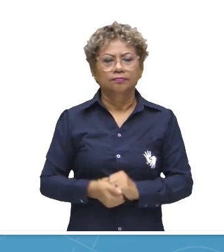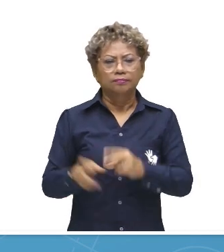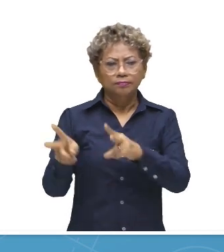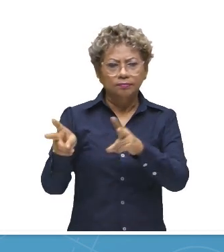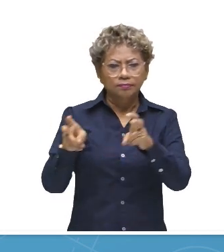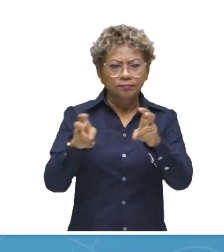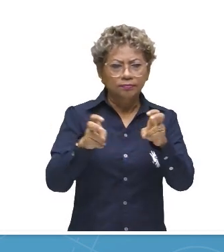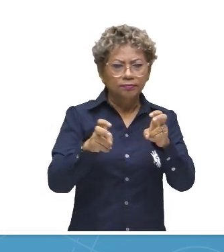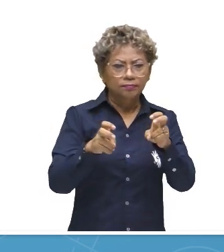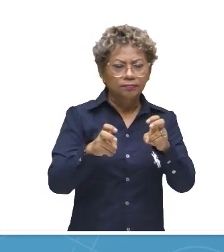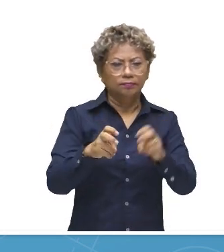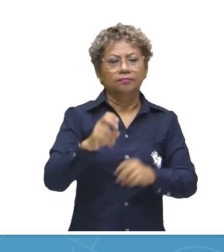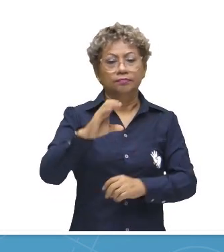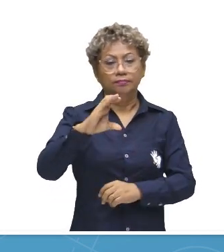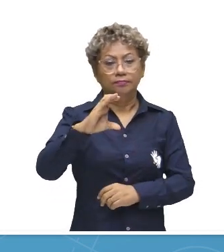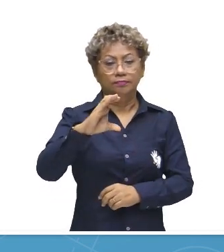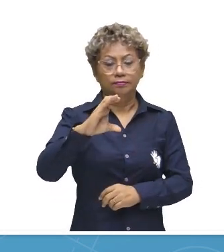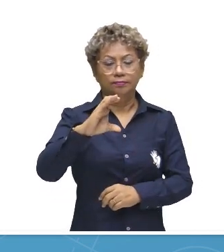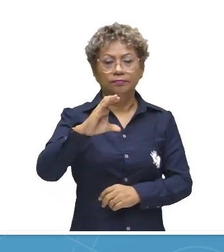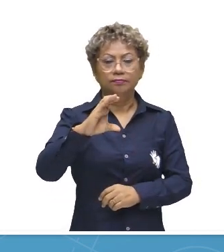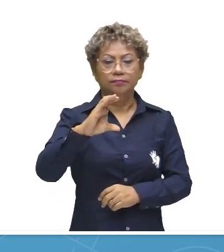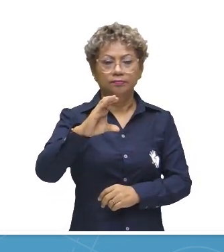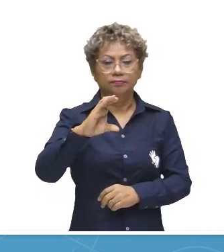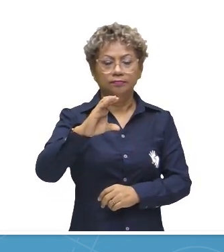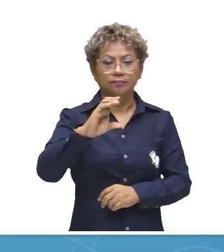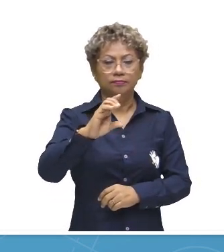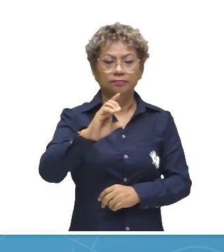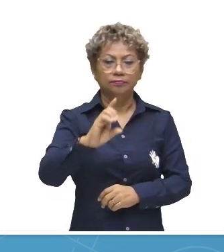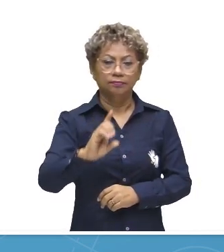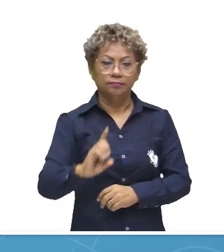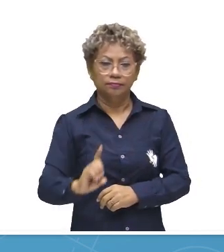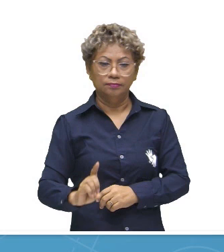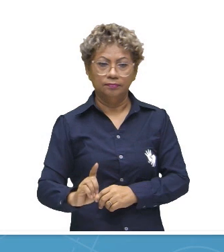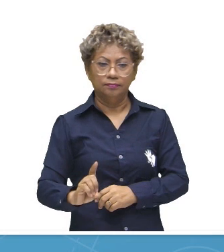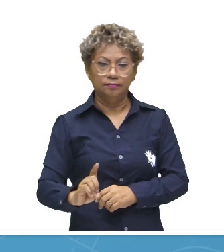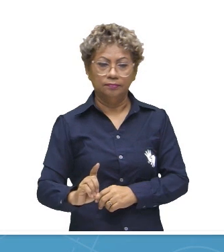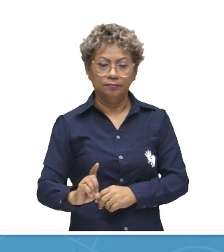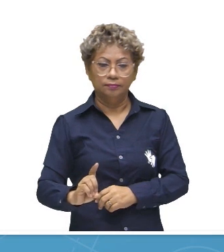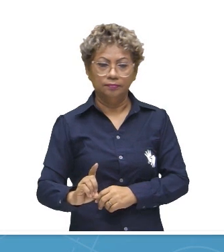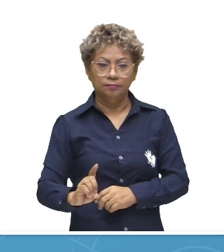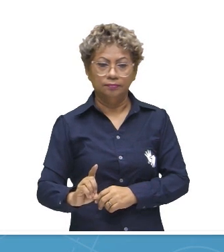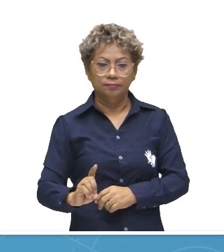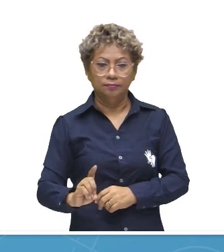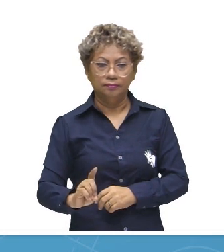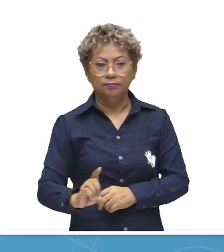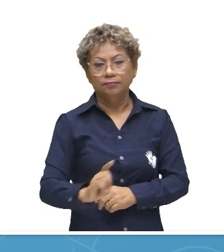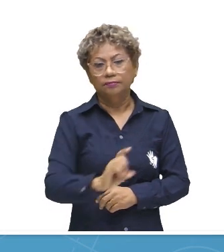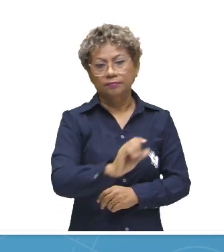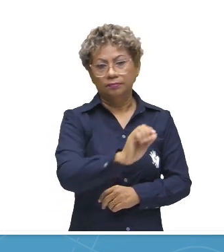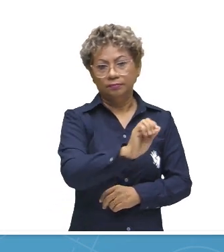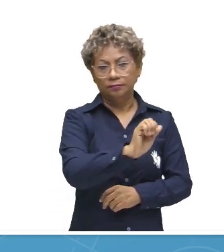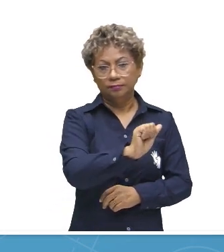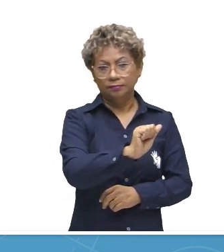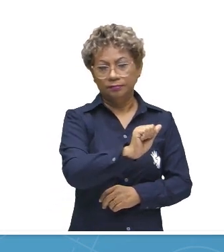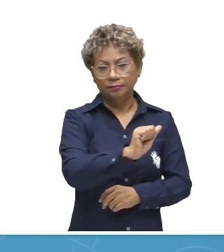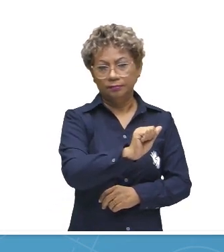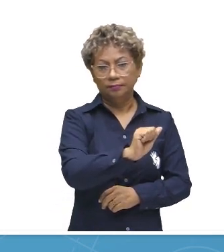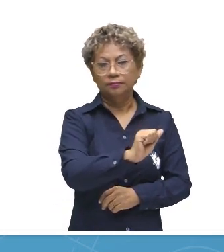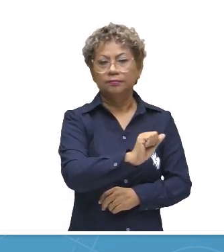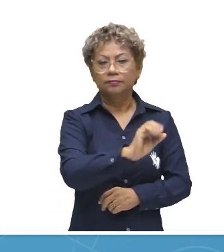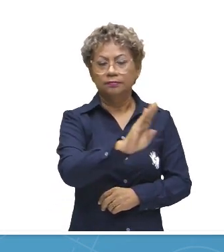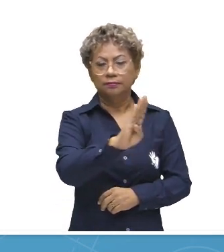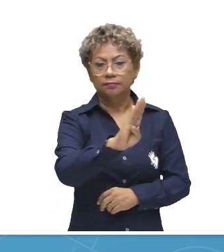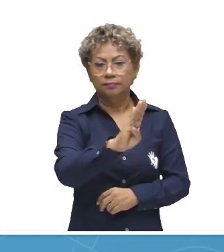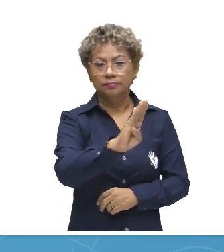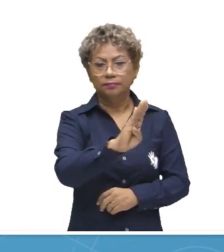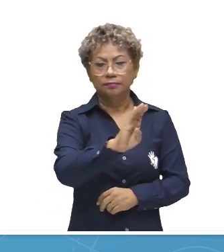4 unidades de medida e o segmento AD com 3 unidades de medida. Consequentemente, esses ângulos aqui,